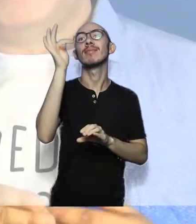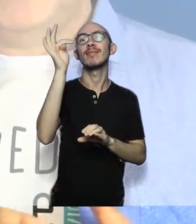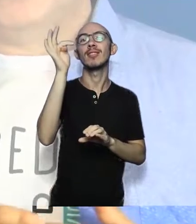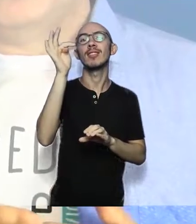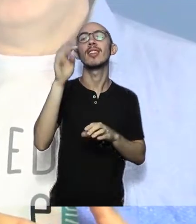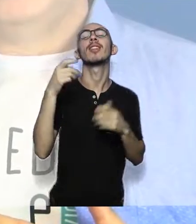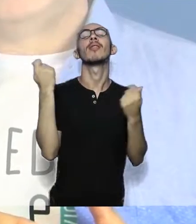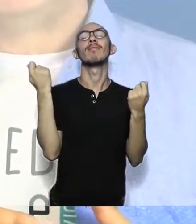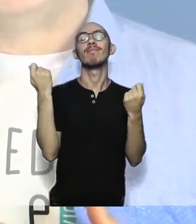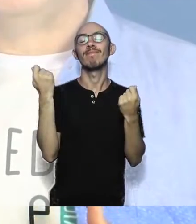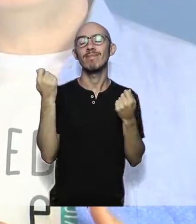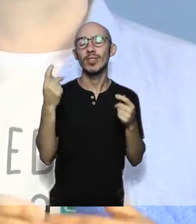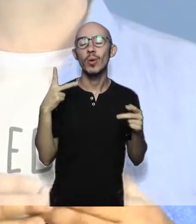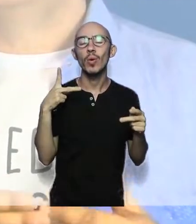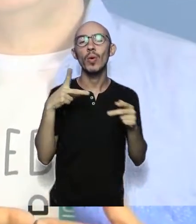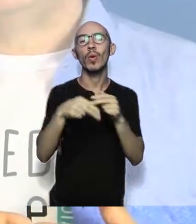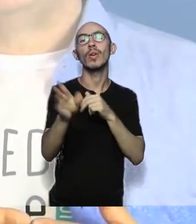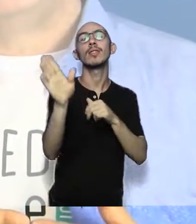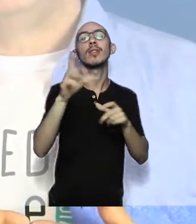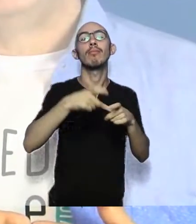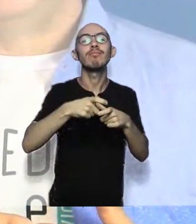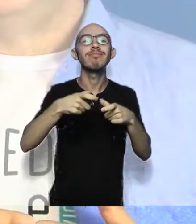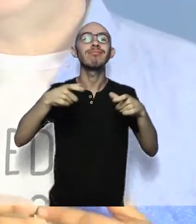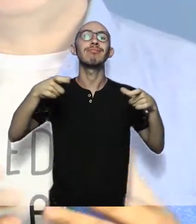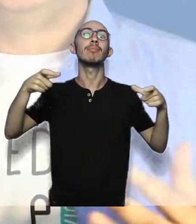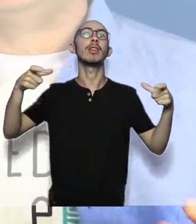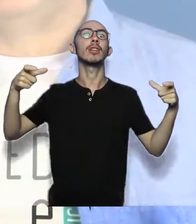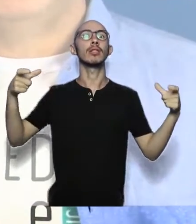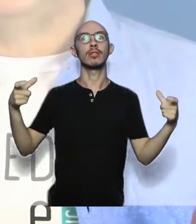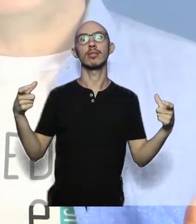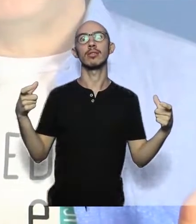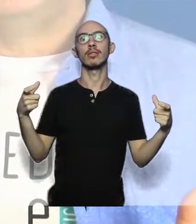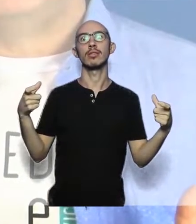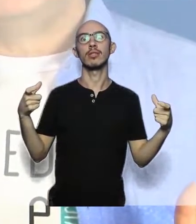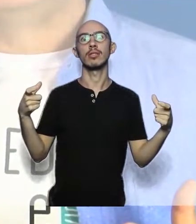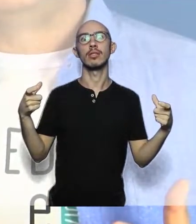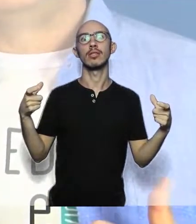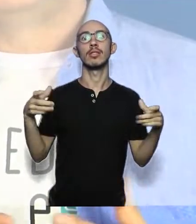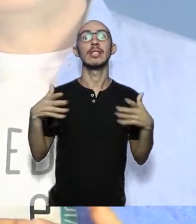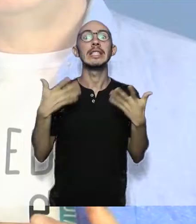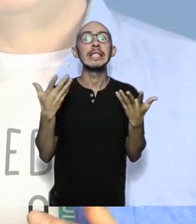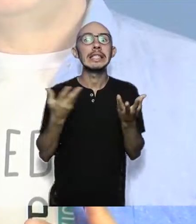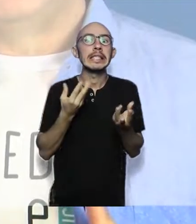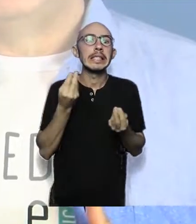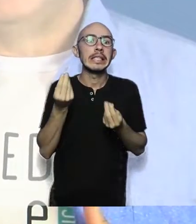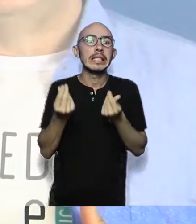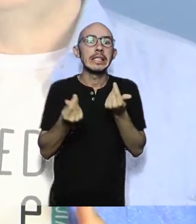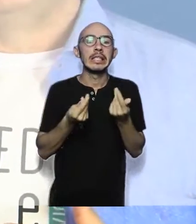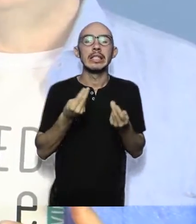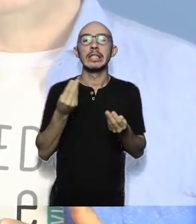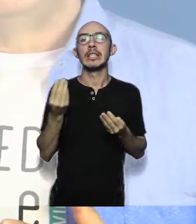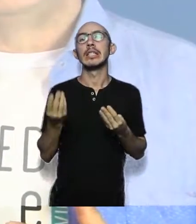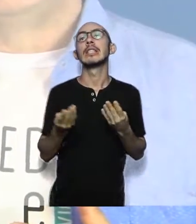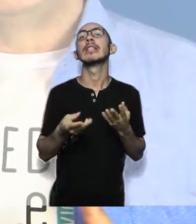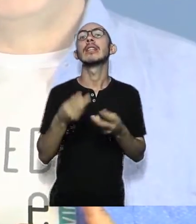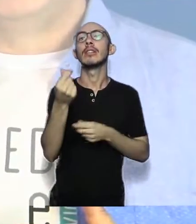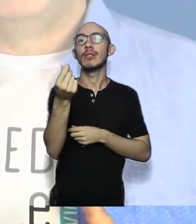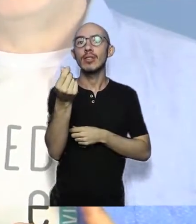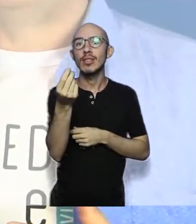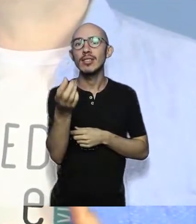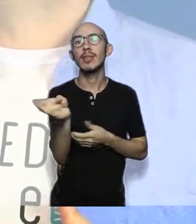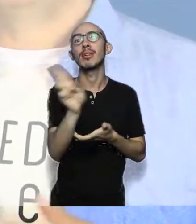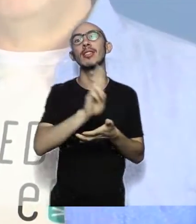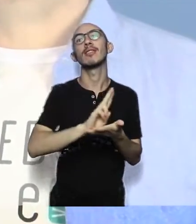vamos ter cortes que são maiores do que 30%, cerca de 50% dos orçamentos das universidades públicas estão